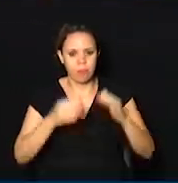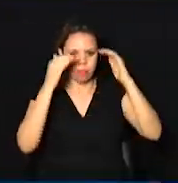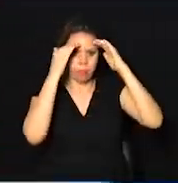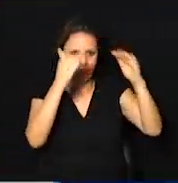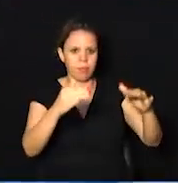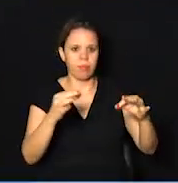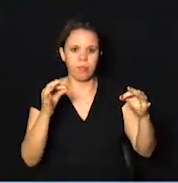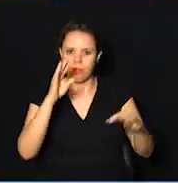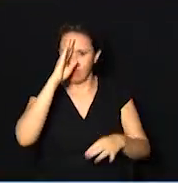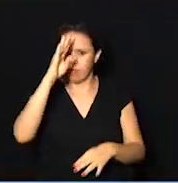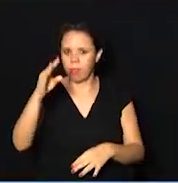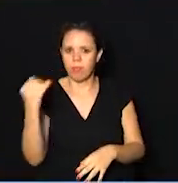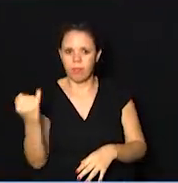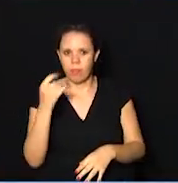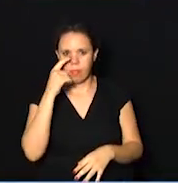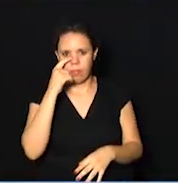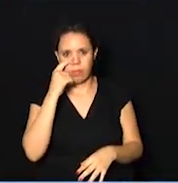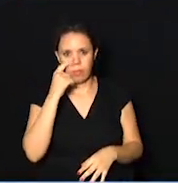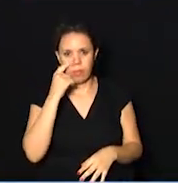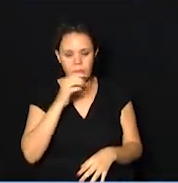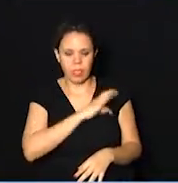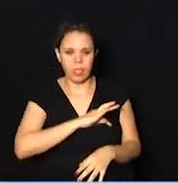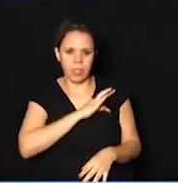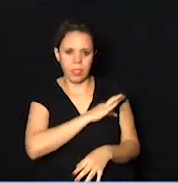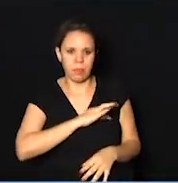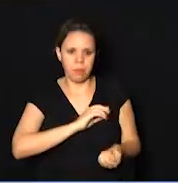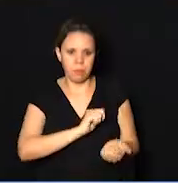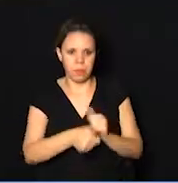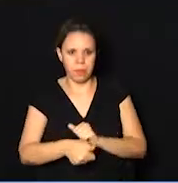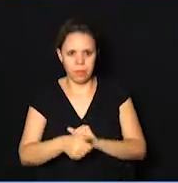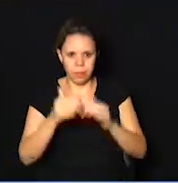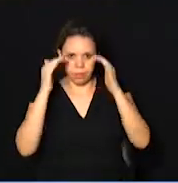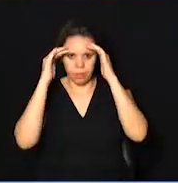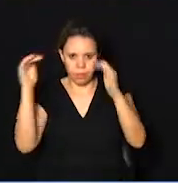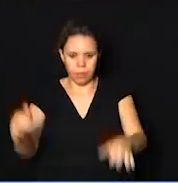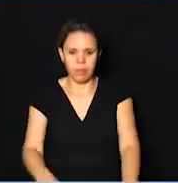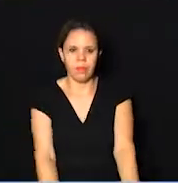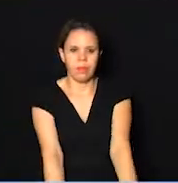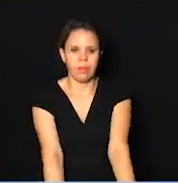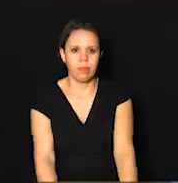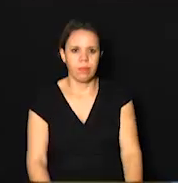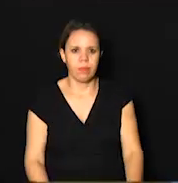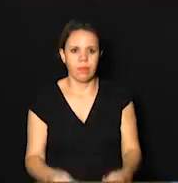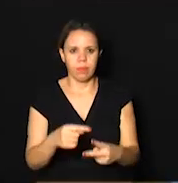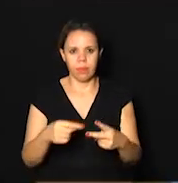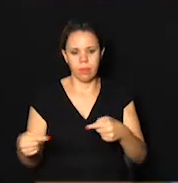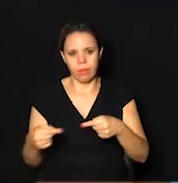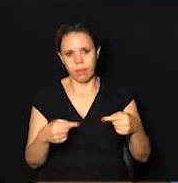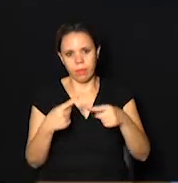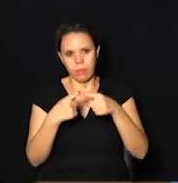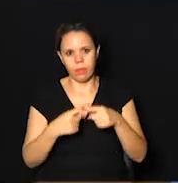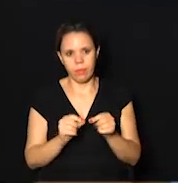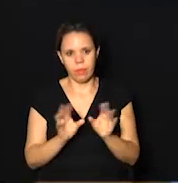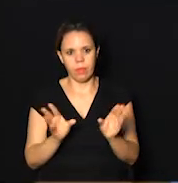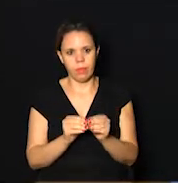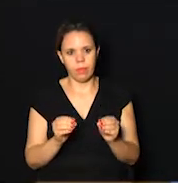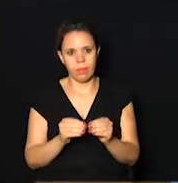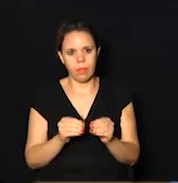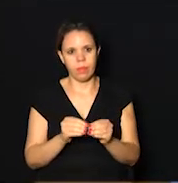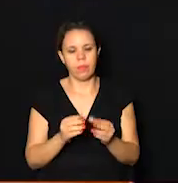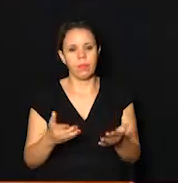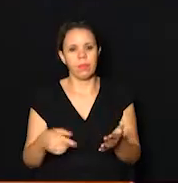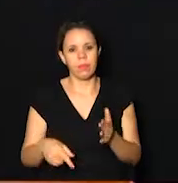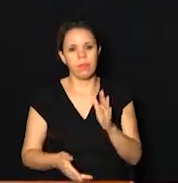executando isso aí meu fundamental com relação entre técnico e atleta nos outros dois torneios a gente fez final o pênis tipo